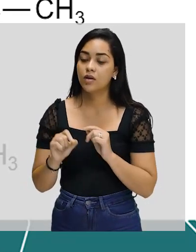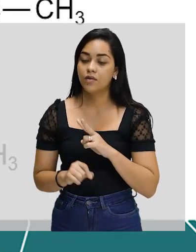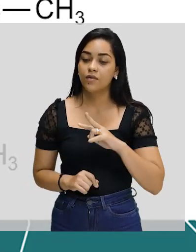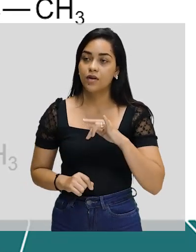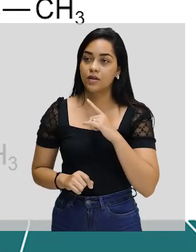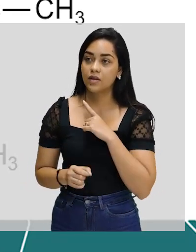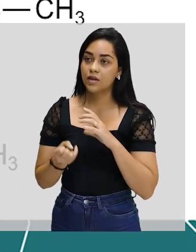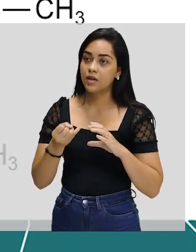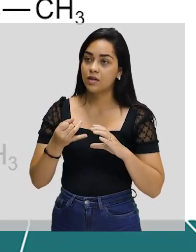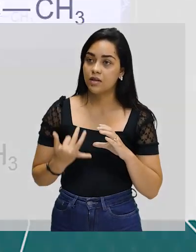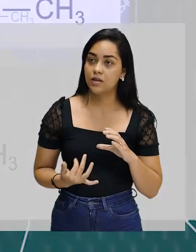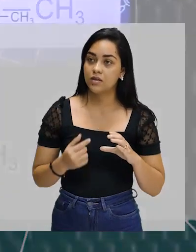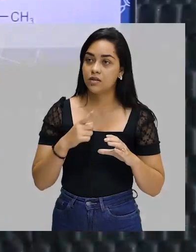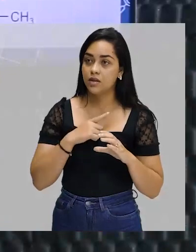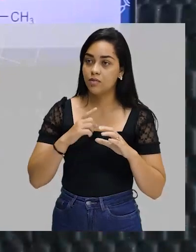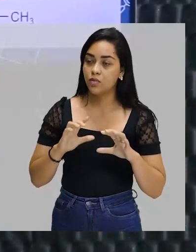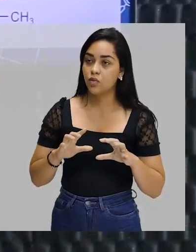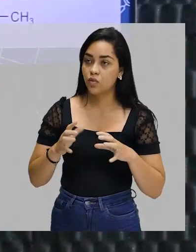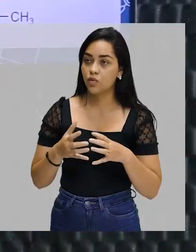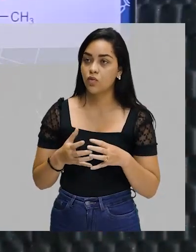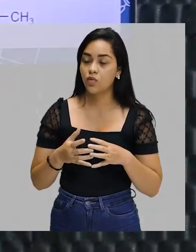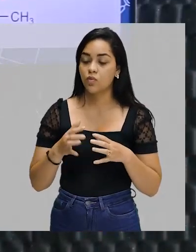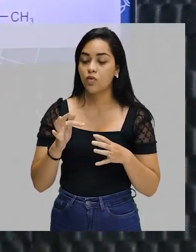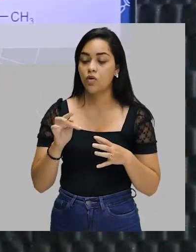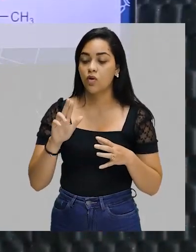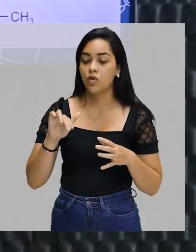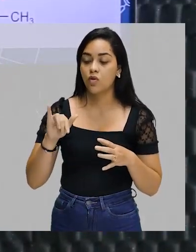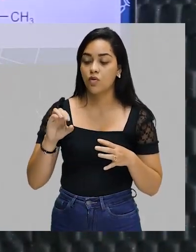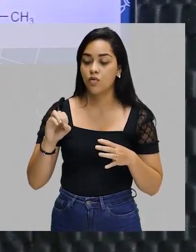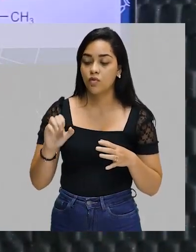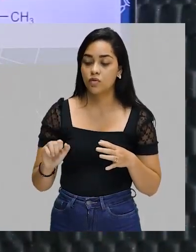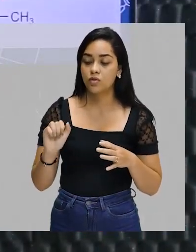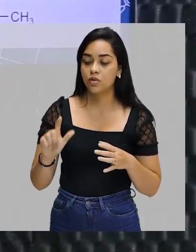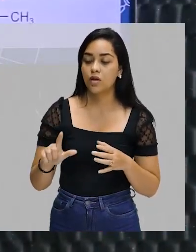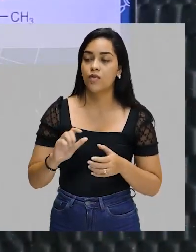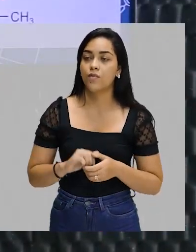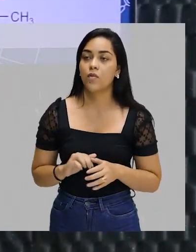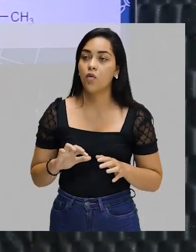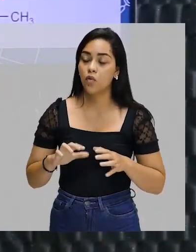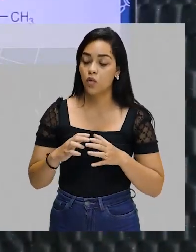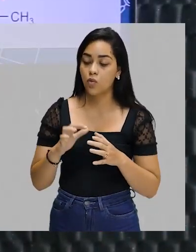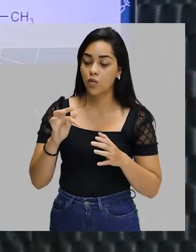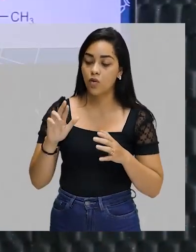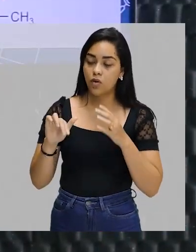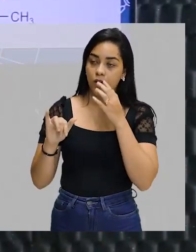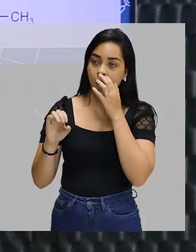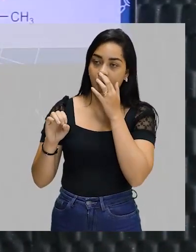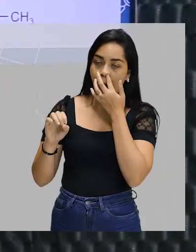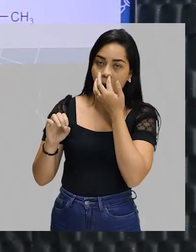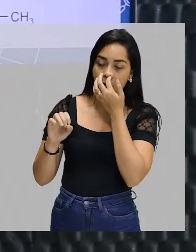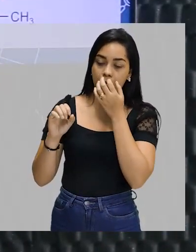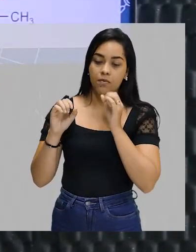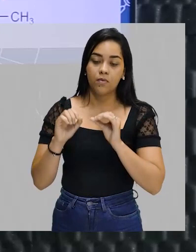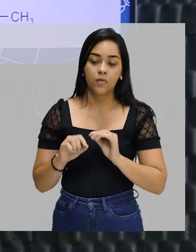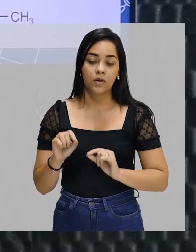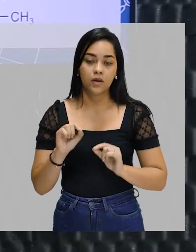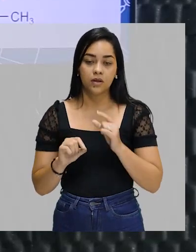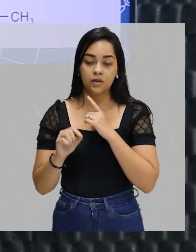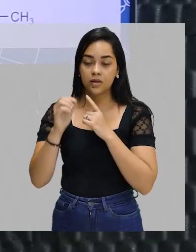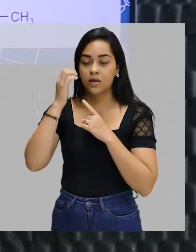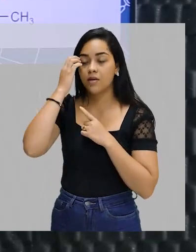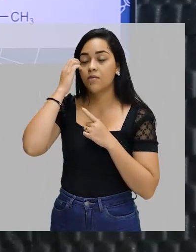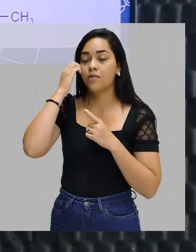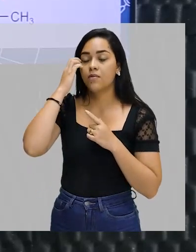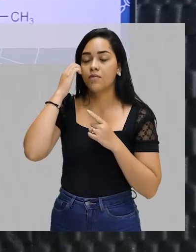ser caracterizada por um grupo funcional. O grupo funcional é aquela estrutura